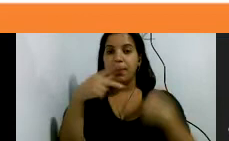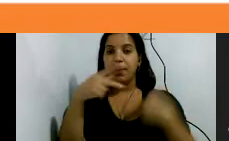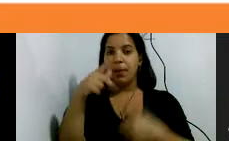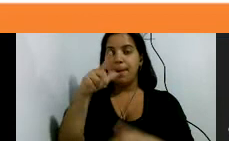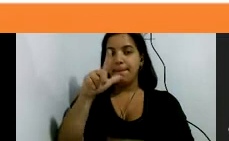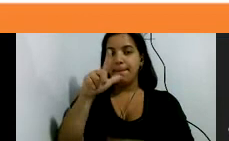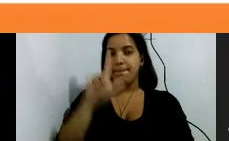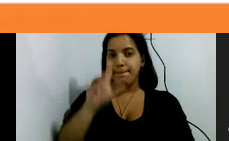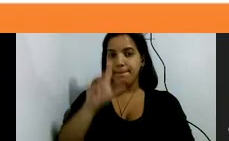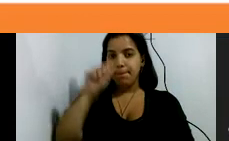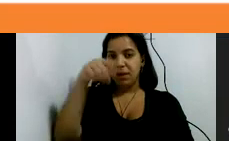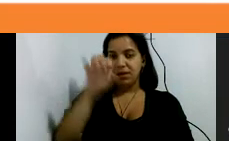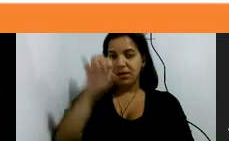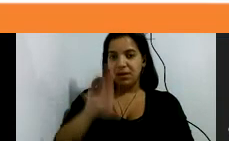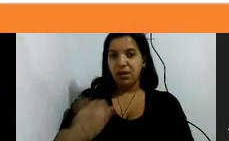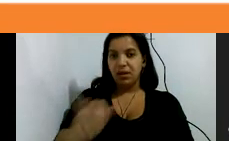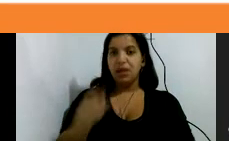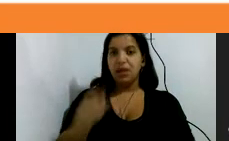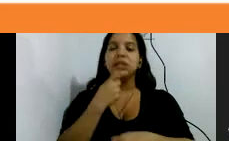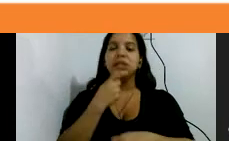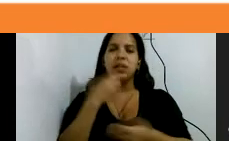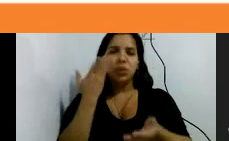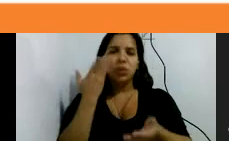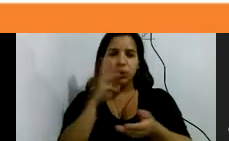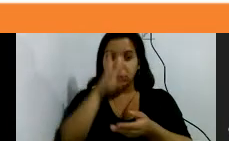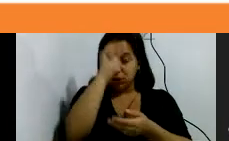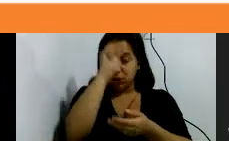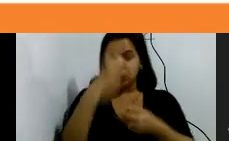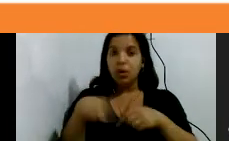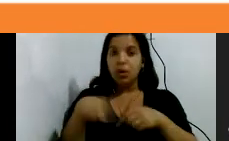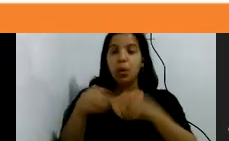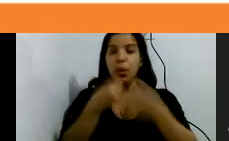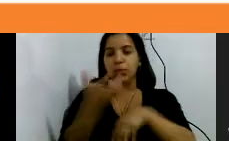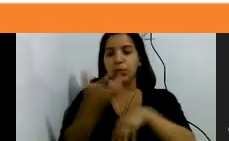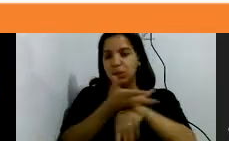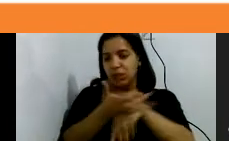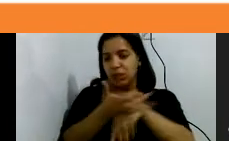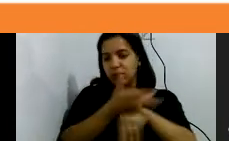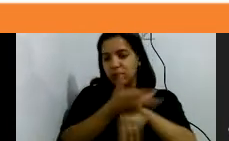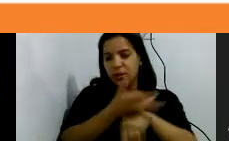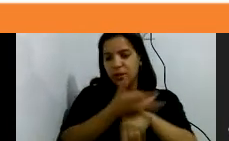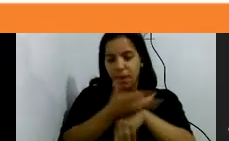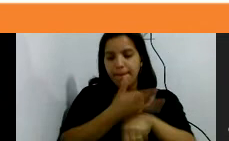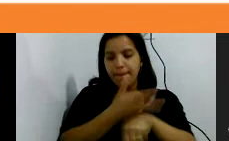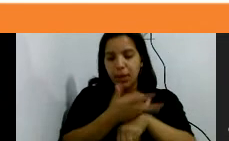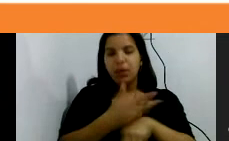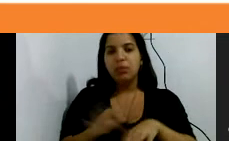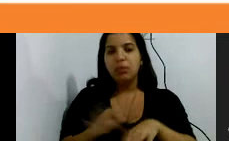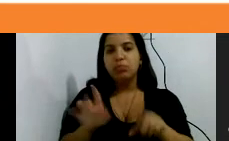sangramento ativo. Então, essa transfusão ela funciona como um risco terapêutico,